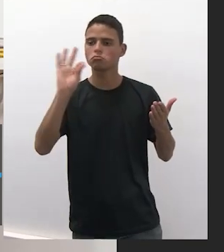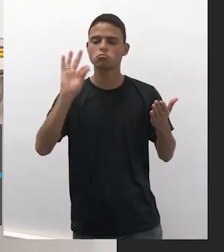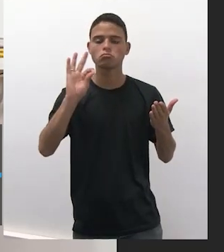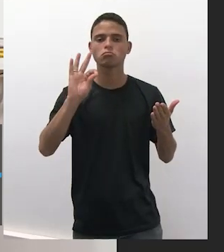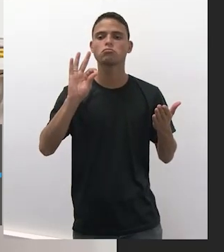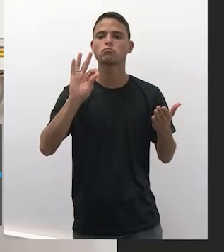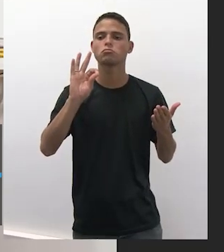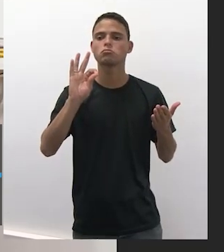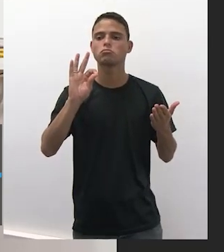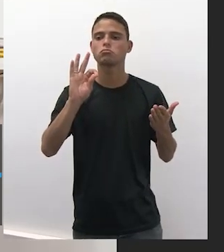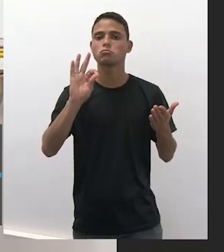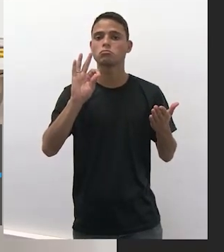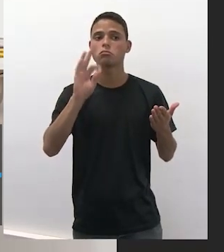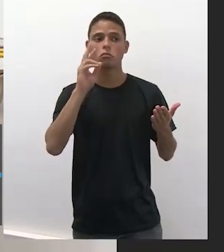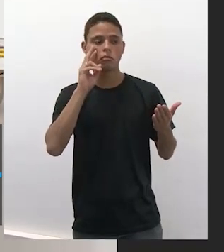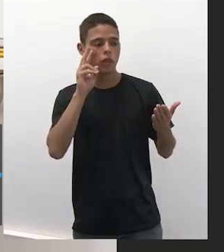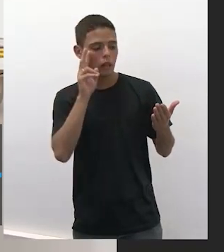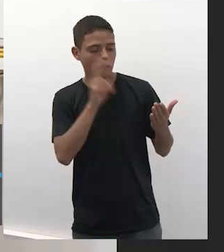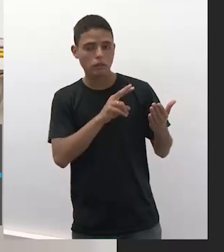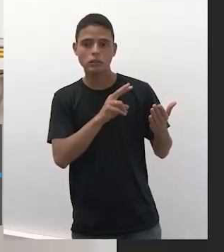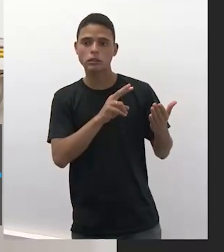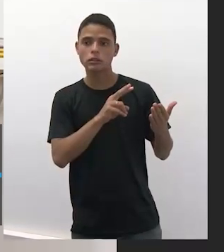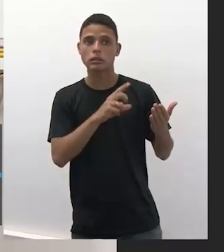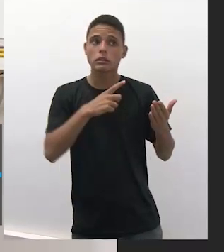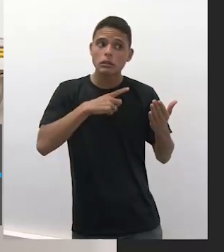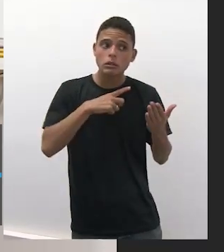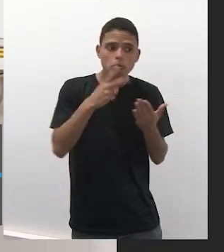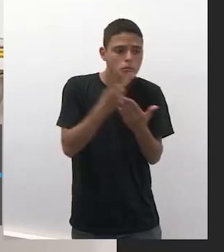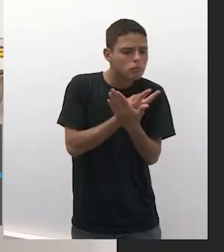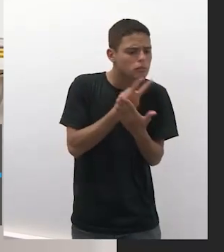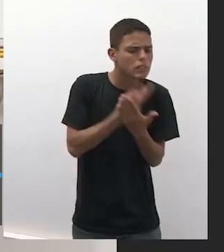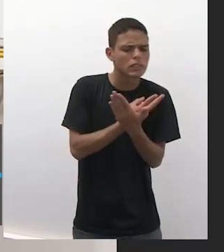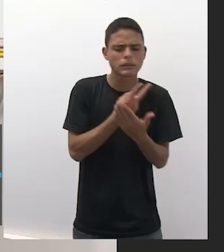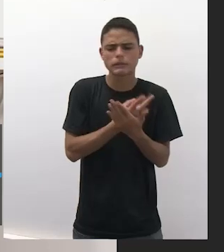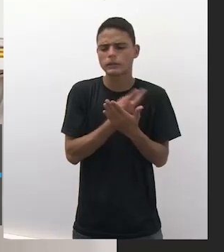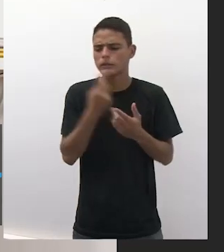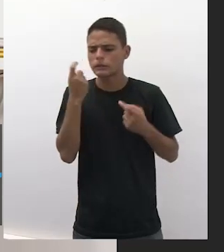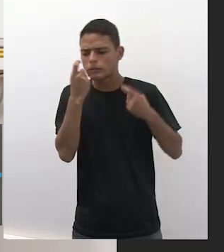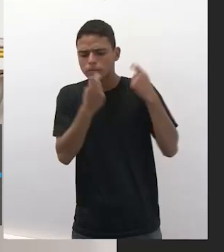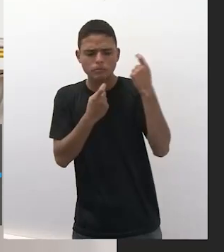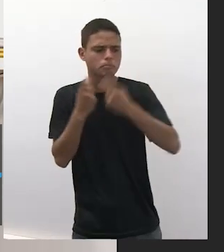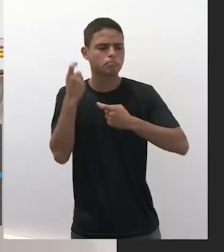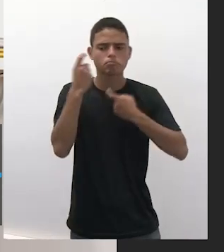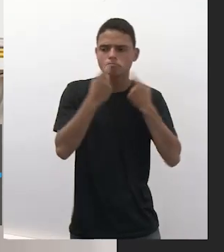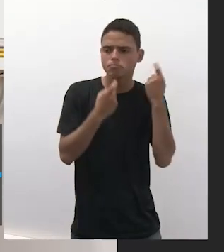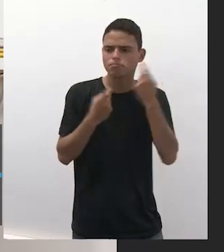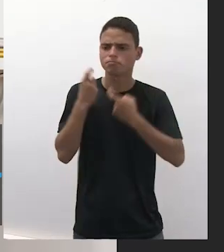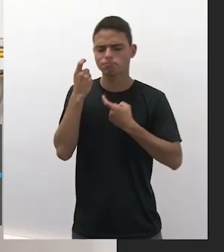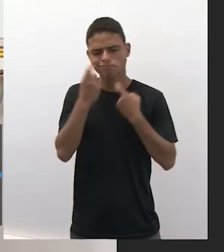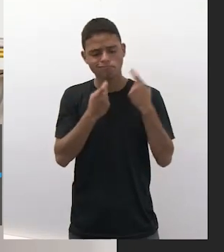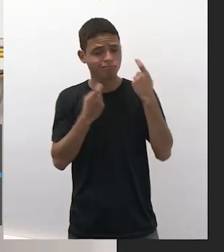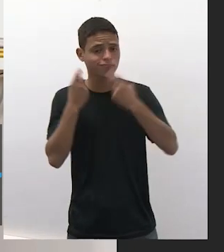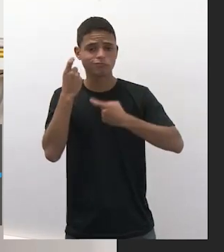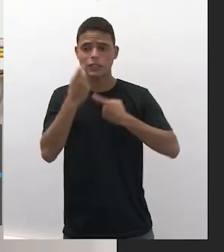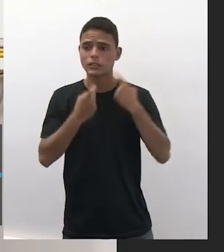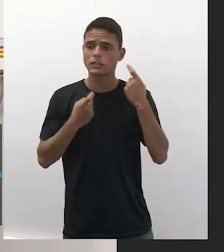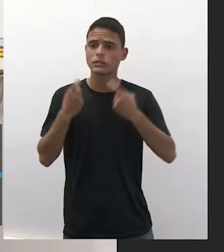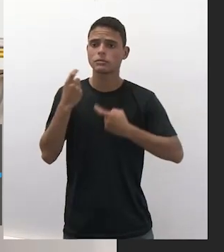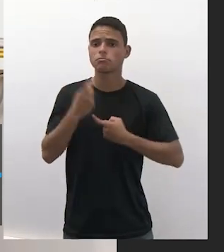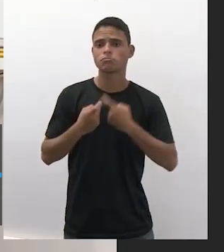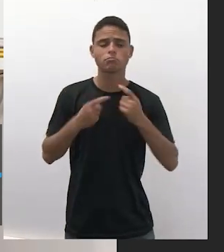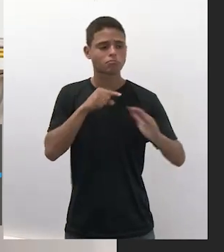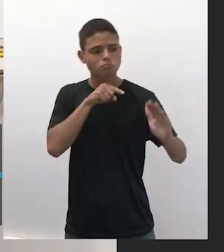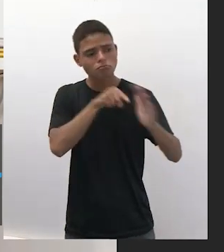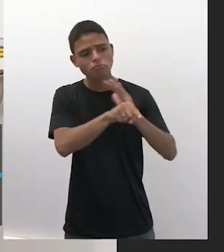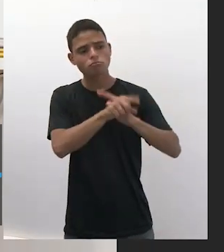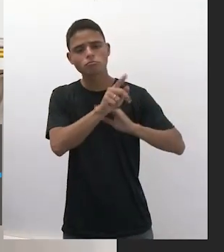E eu falava, mas eu via que tinha alguma coisa errada, mas eu não sabia o que era, né? Até um dia eu perguntei